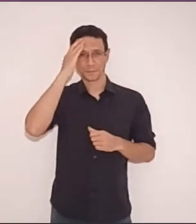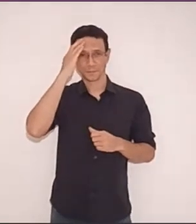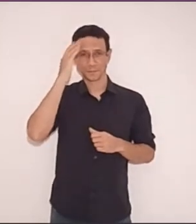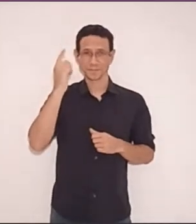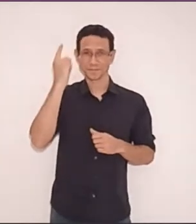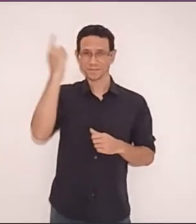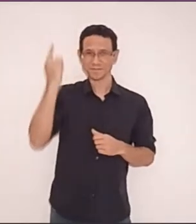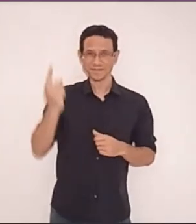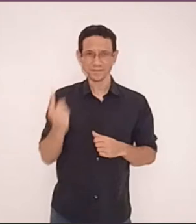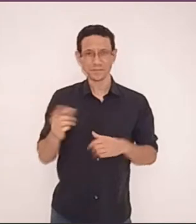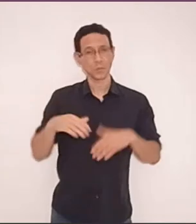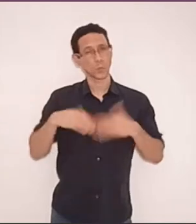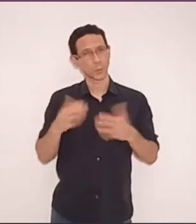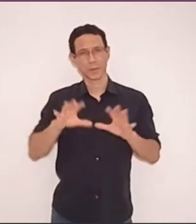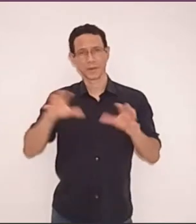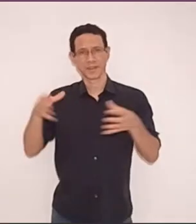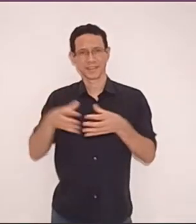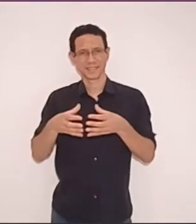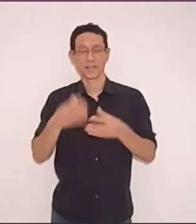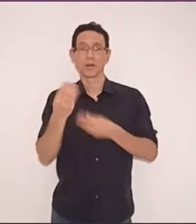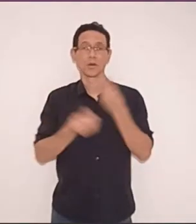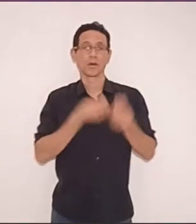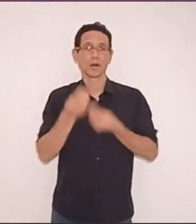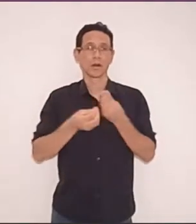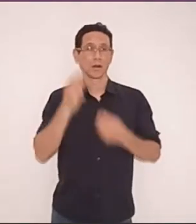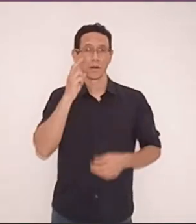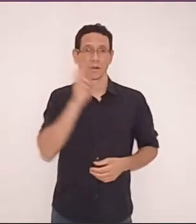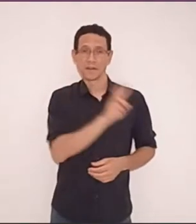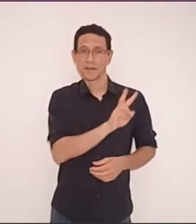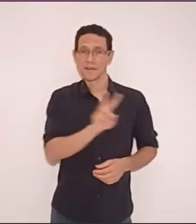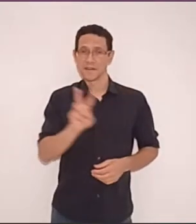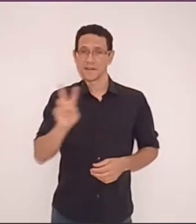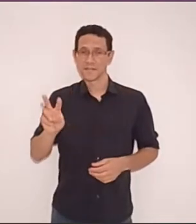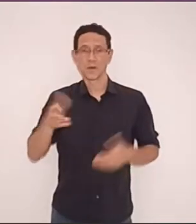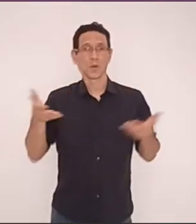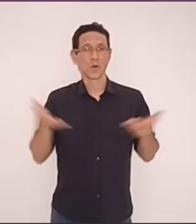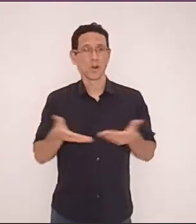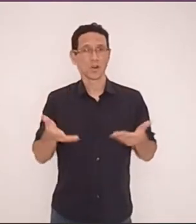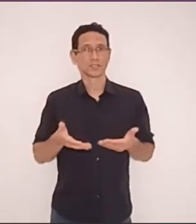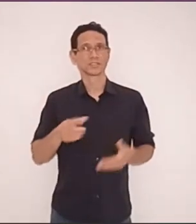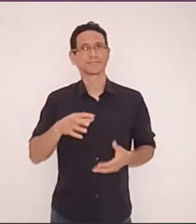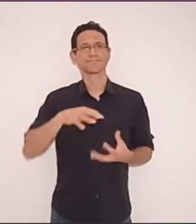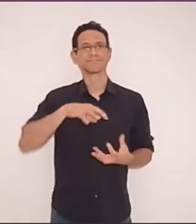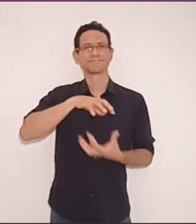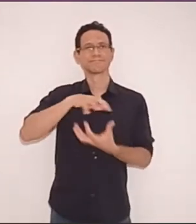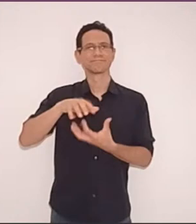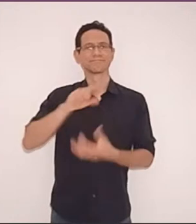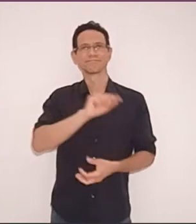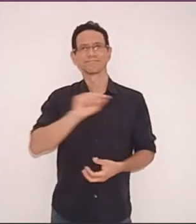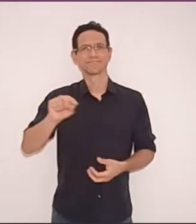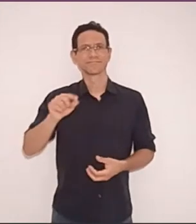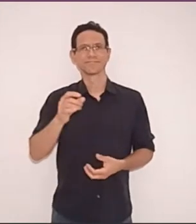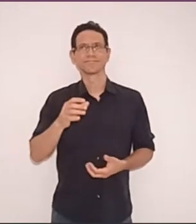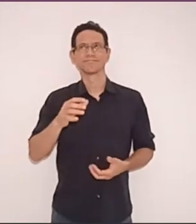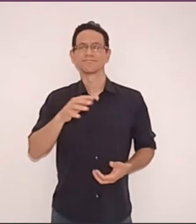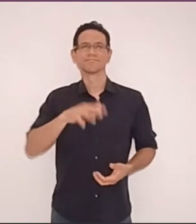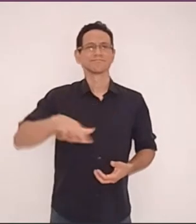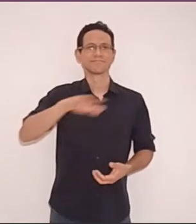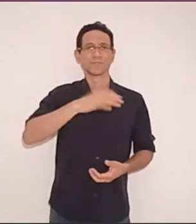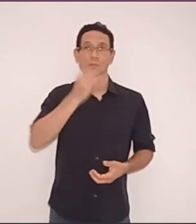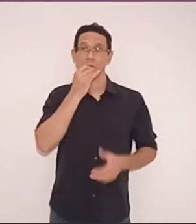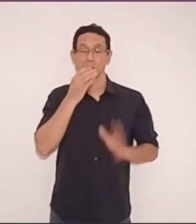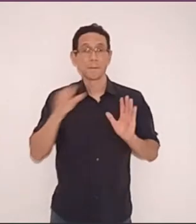pode ser individual ou coletiva como que vocês avaliam o cenário atual que a gente vive né pensando sobretudo